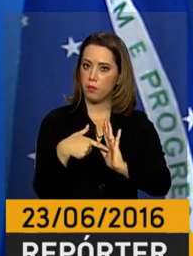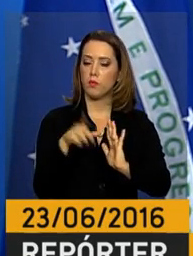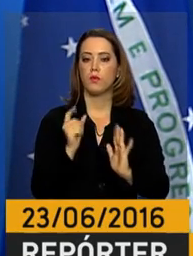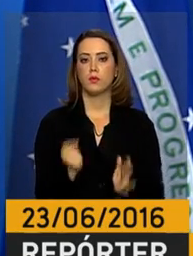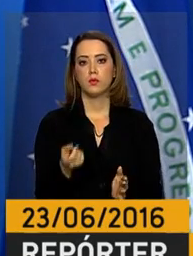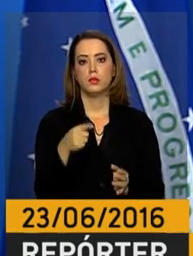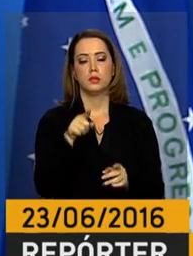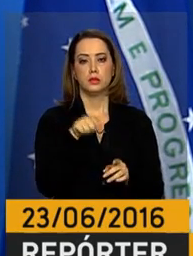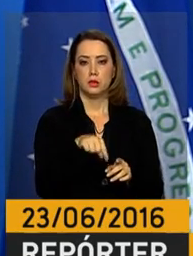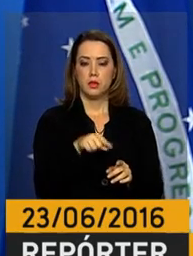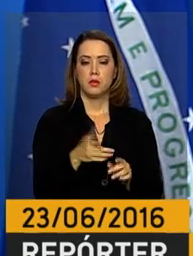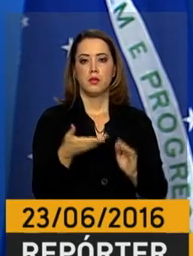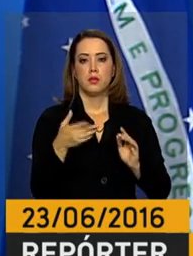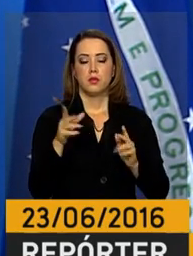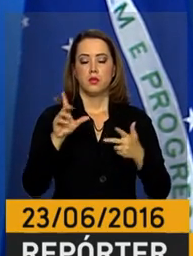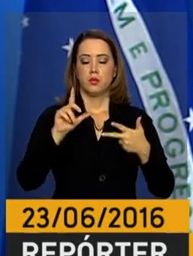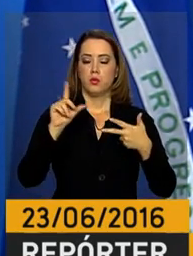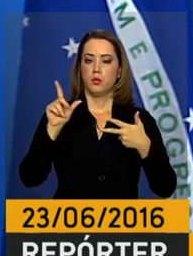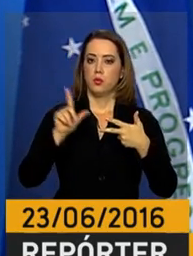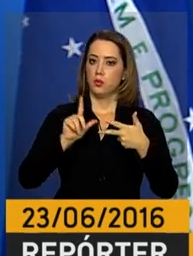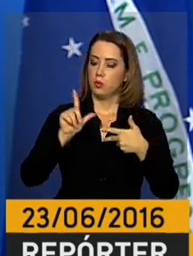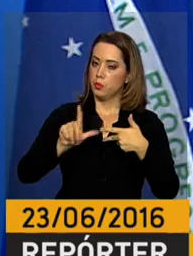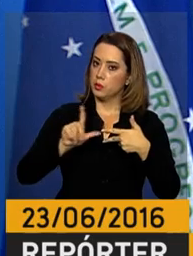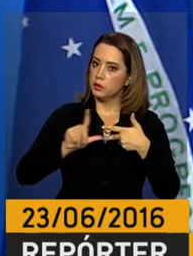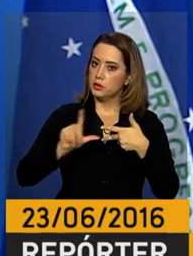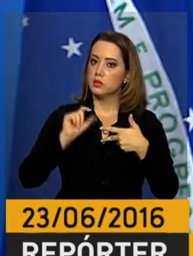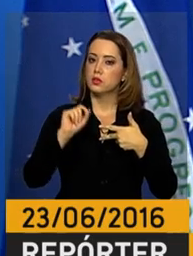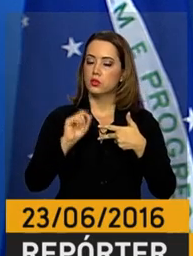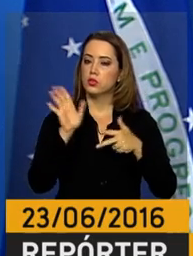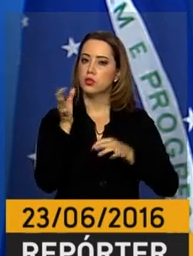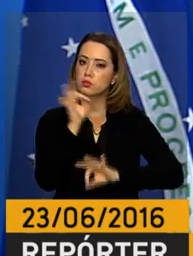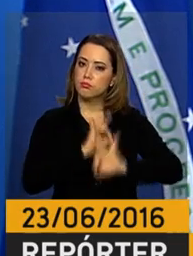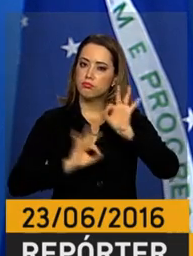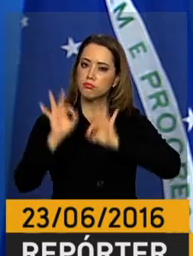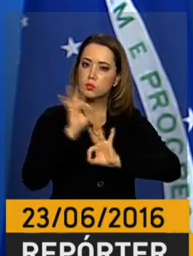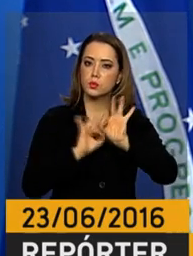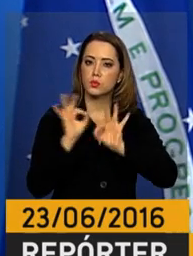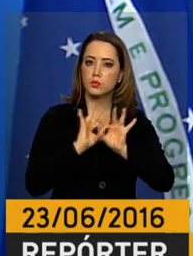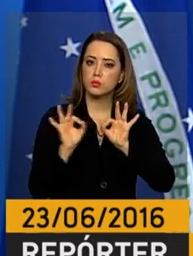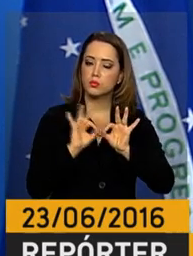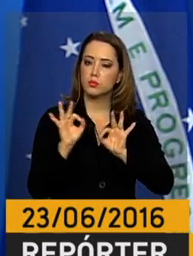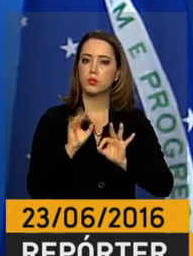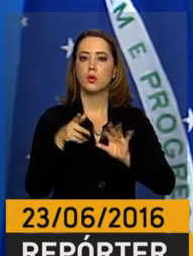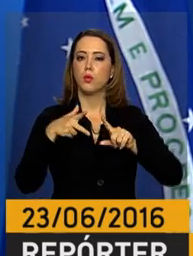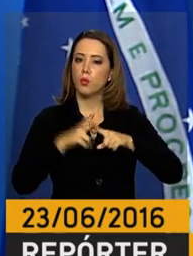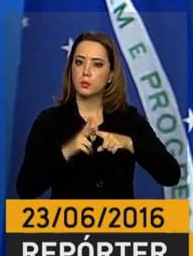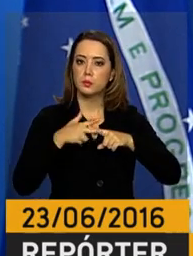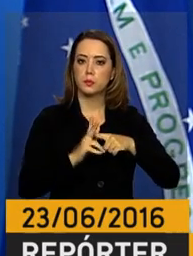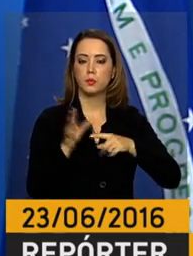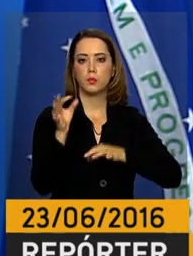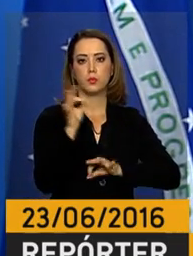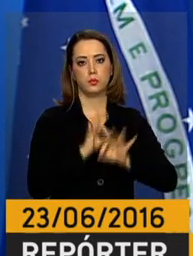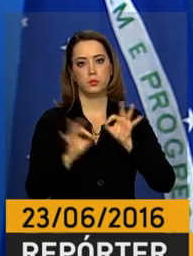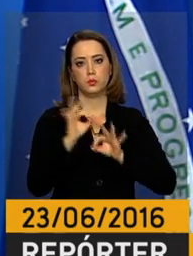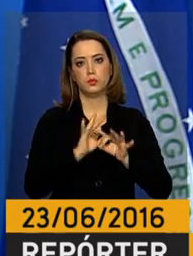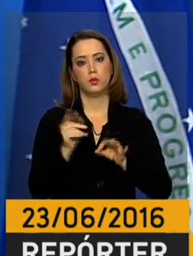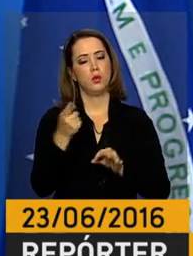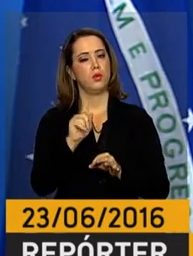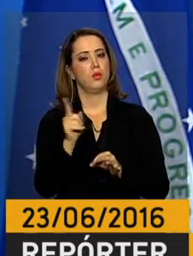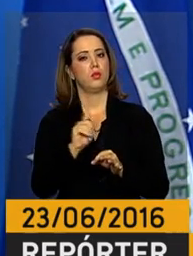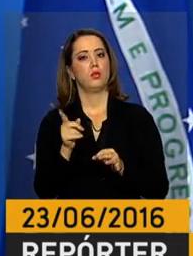Legislativo o projeto foi enriquecido por algumas alterações que sem comprometer de forma alguma uma